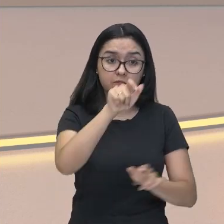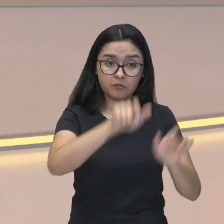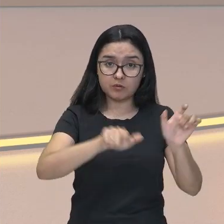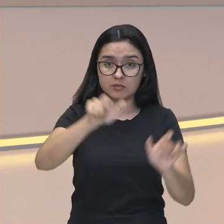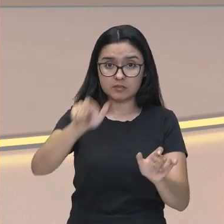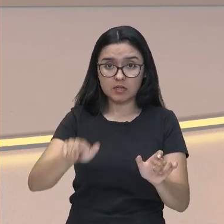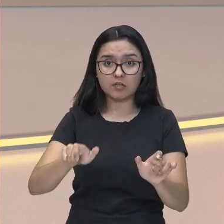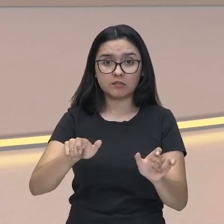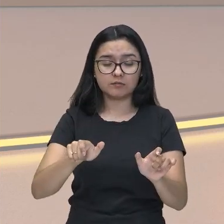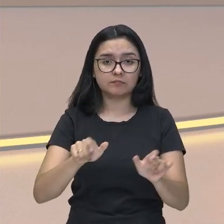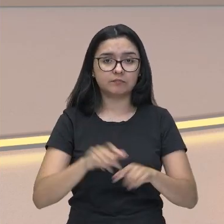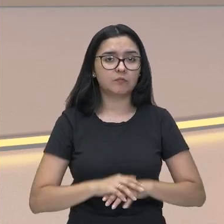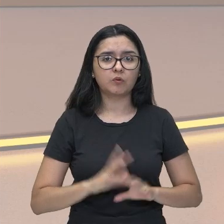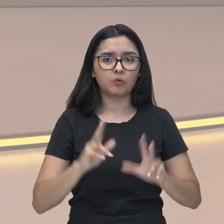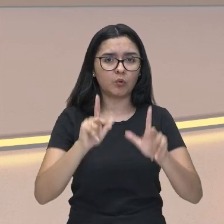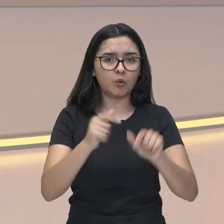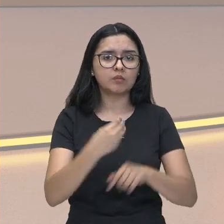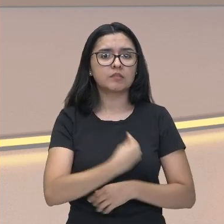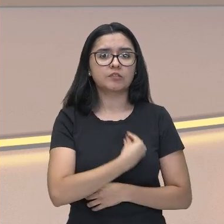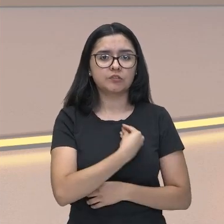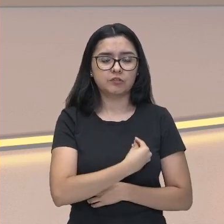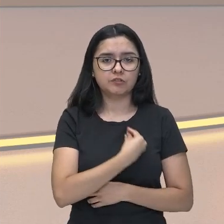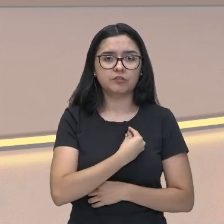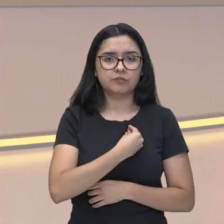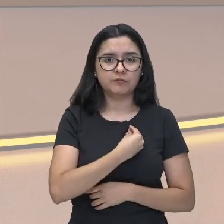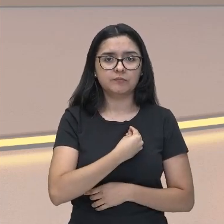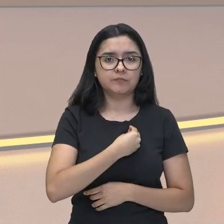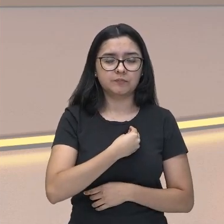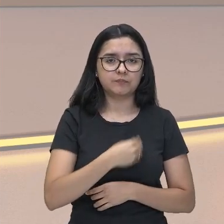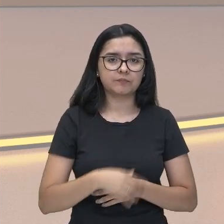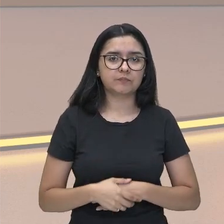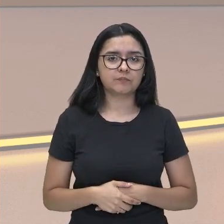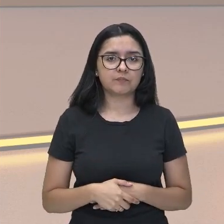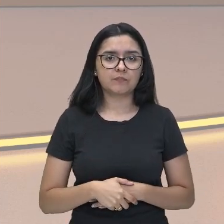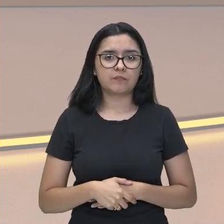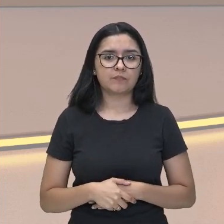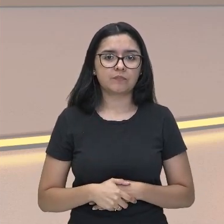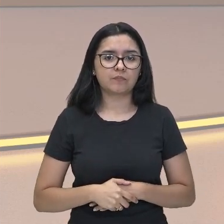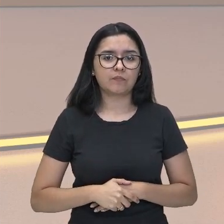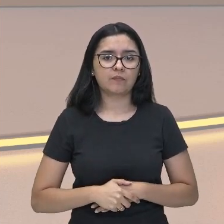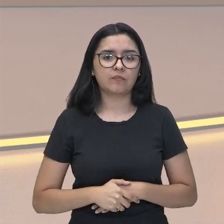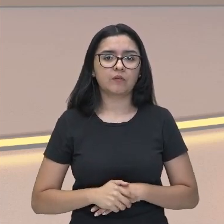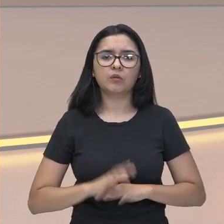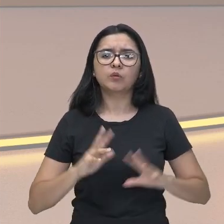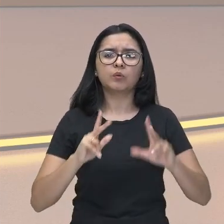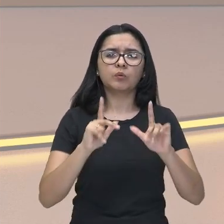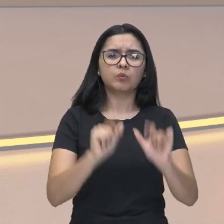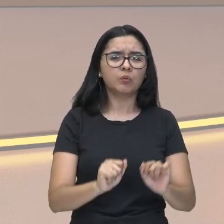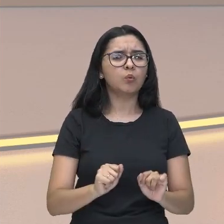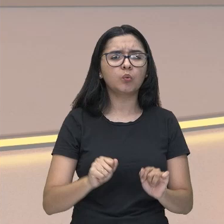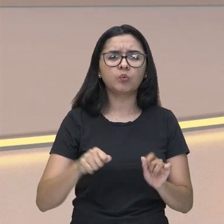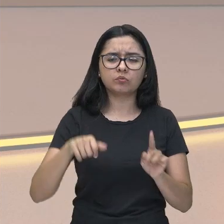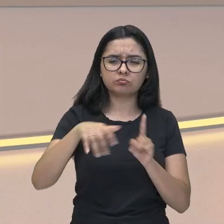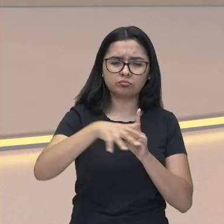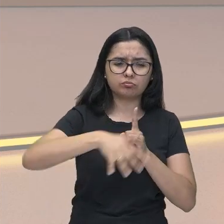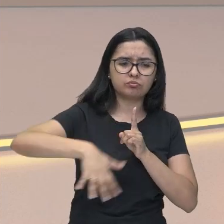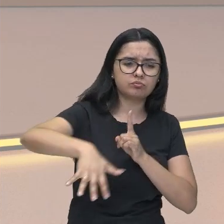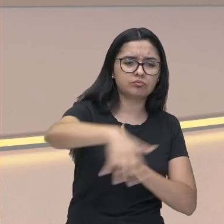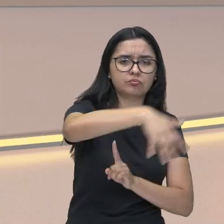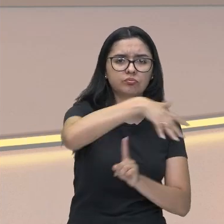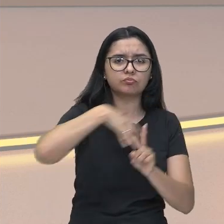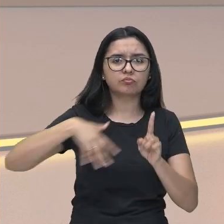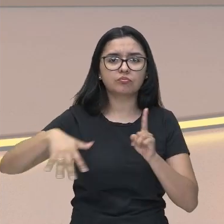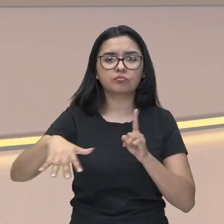todo mundo existe. Estamos existindo. E tudo que nós e tudo que está em nossa volta nesse